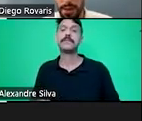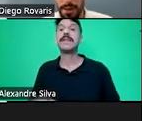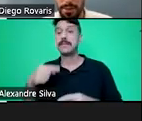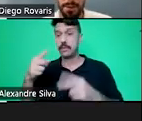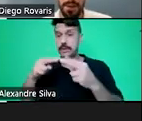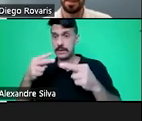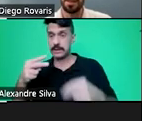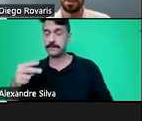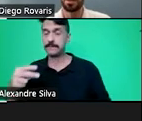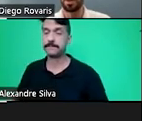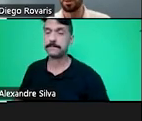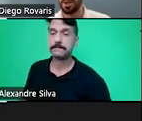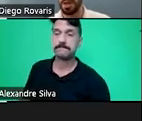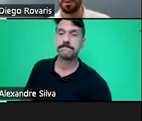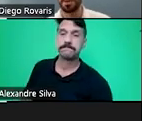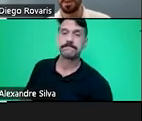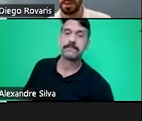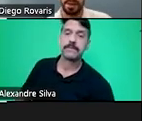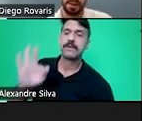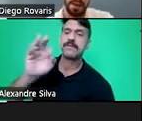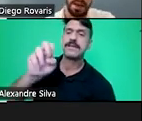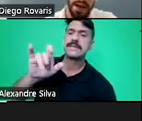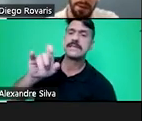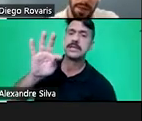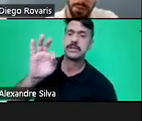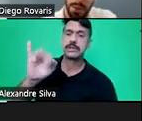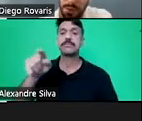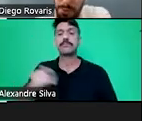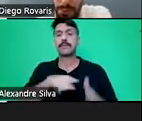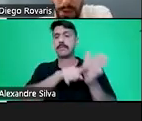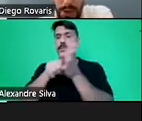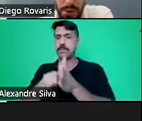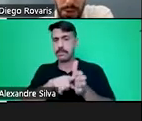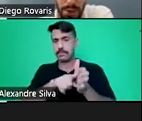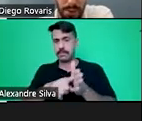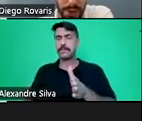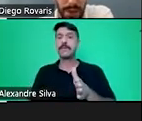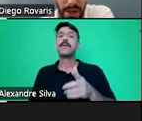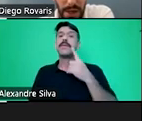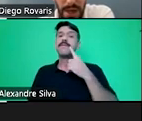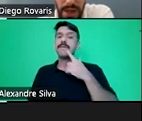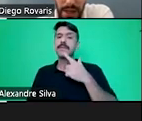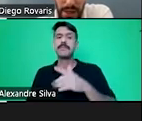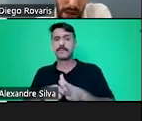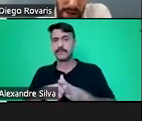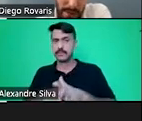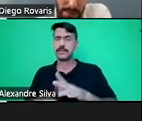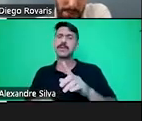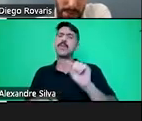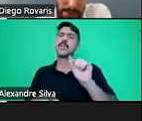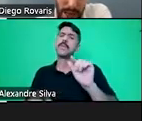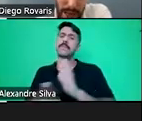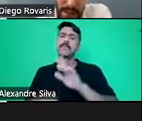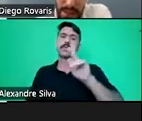para uma facility genômica para fazer a varredura no genoma. E aí,